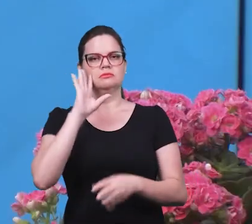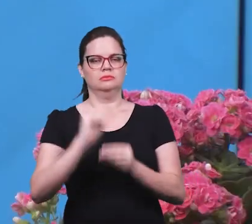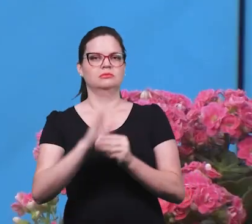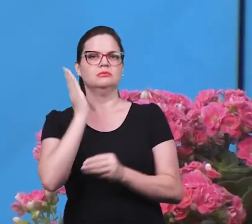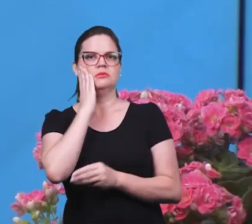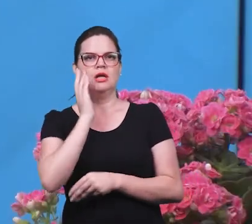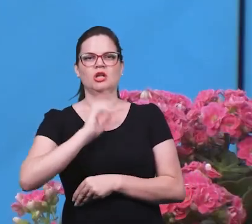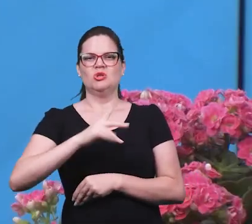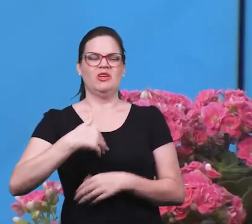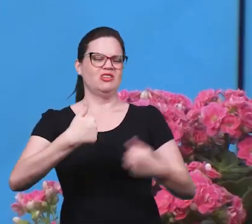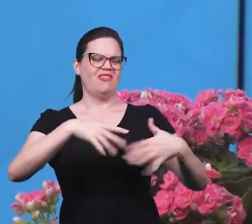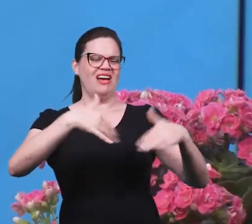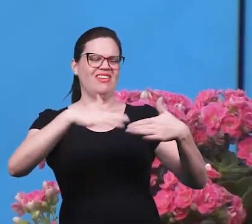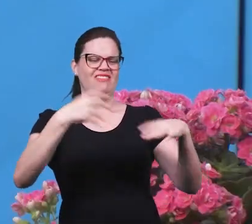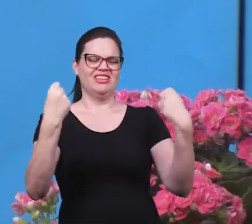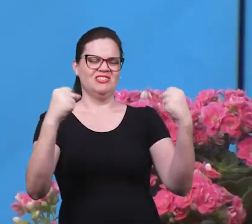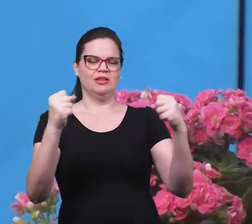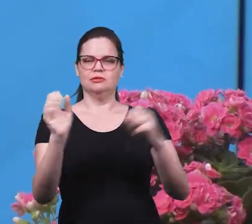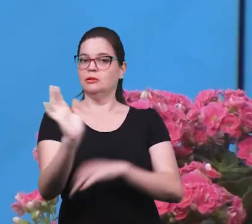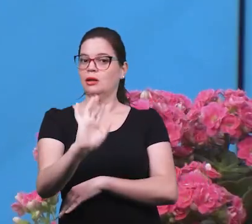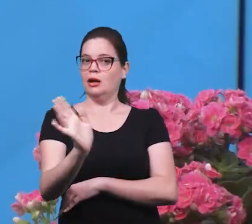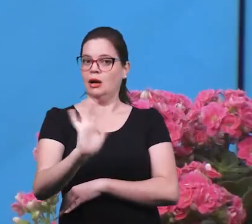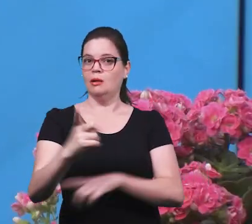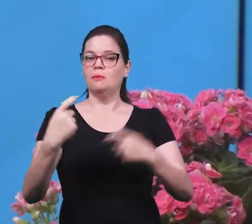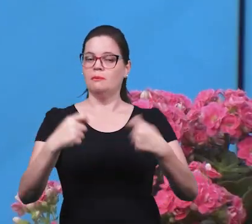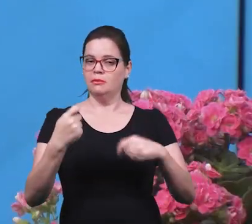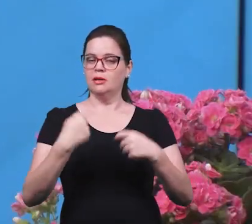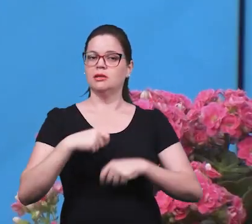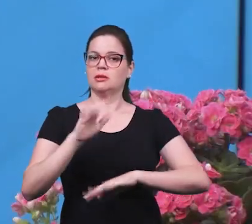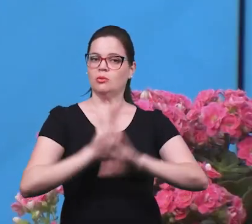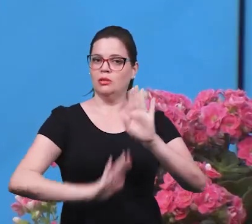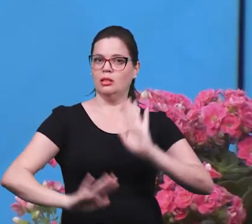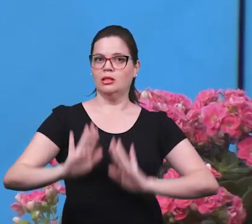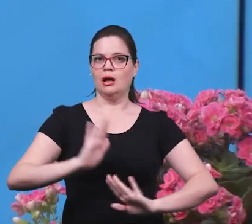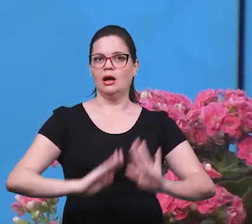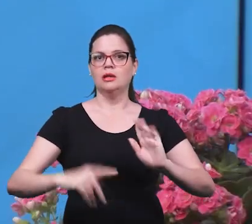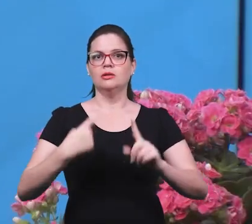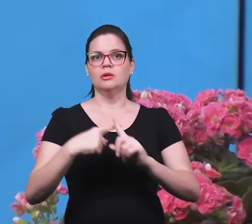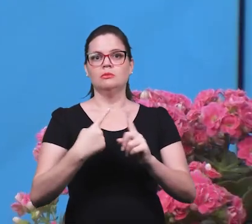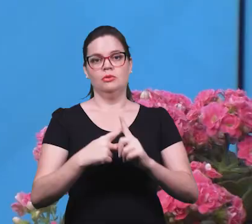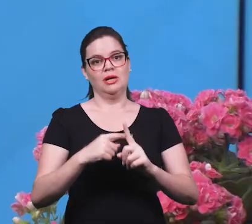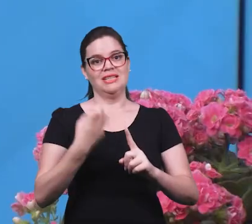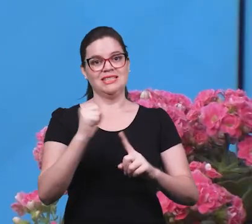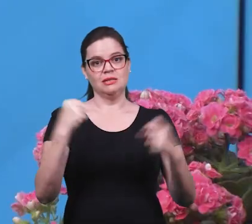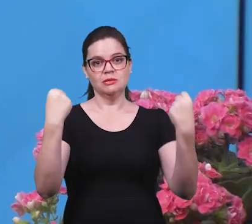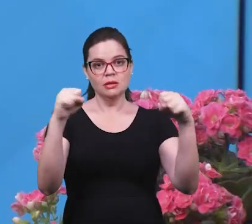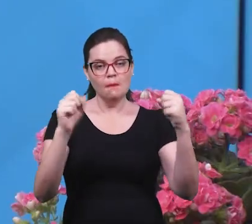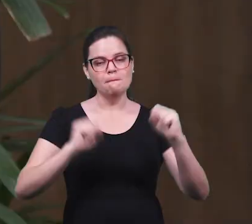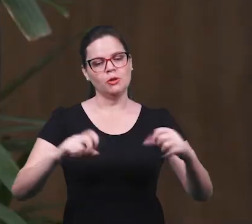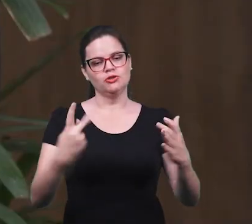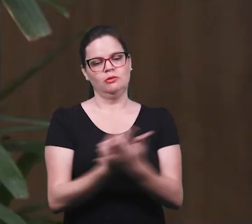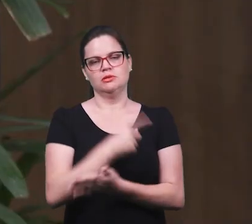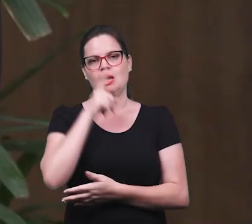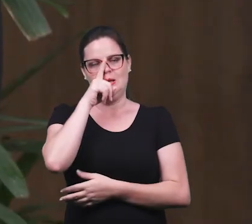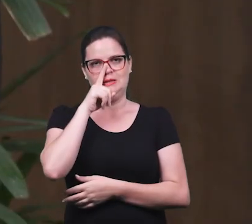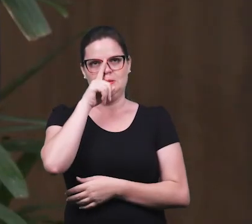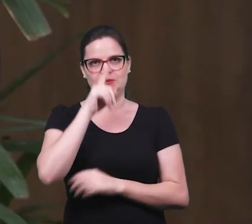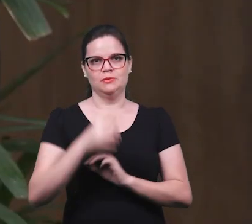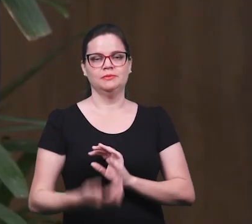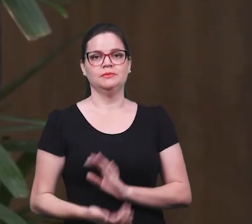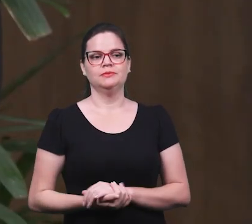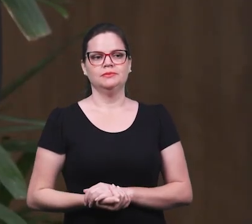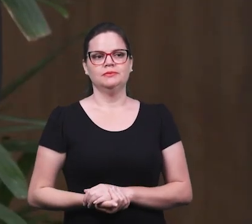é com só, faz certeza, atividade física, vai lá, que você vai melhorar. Não, não é assim não, às vezes a sim, gente tem mais risco do que benefício. com